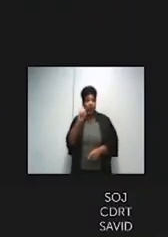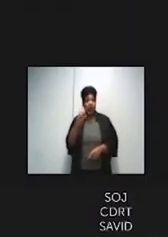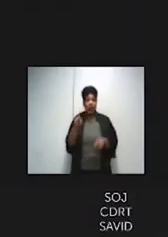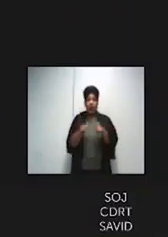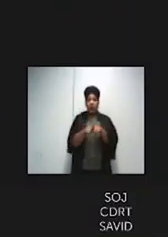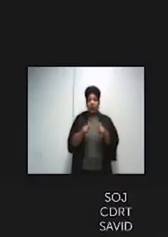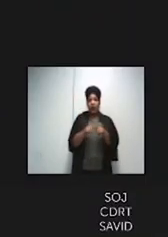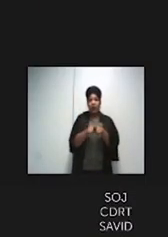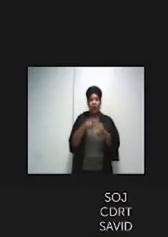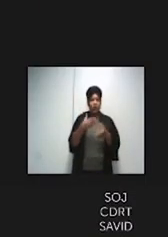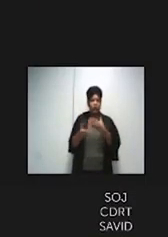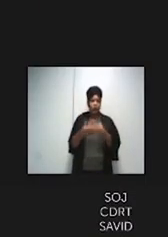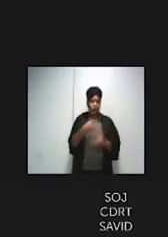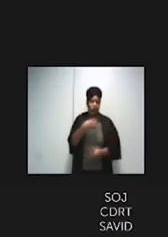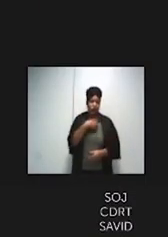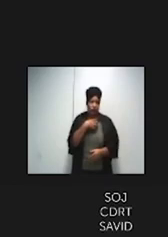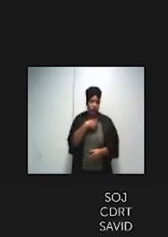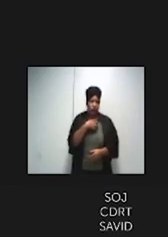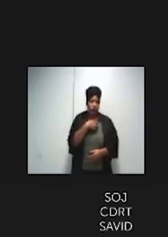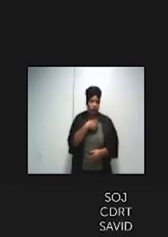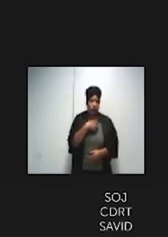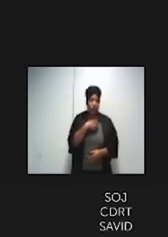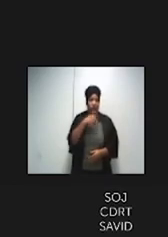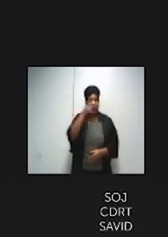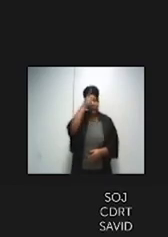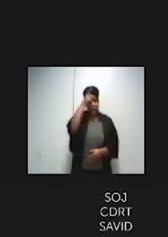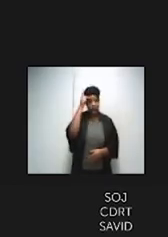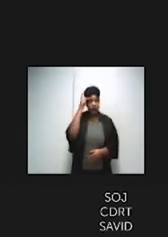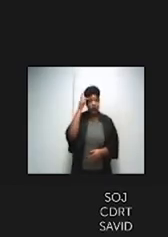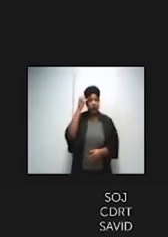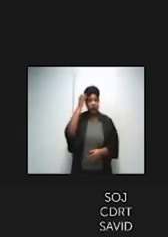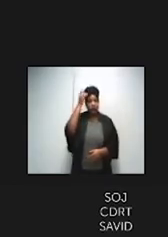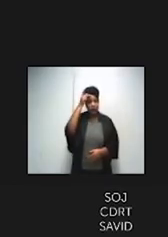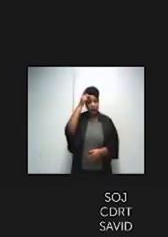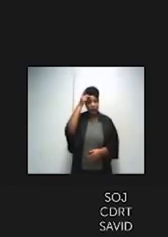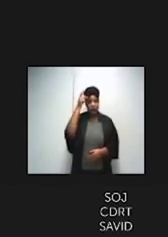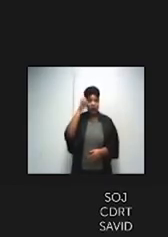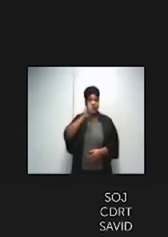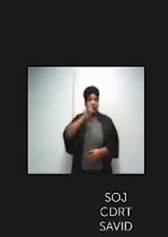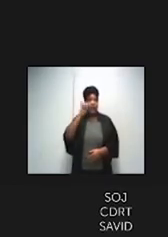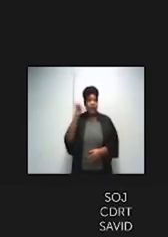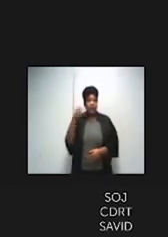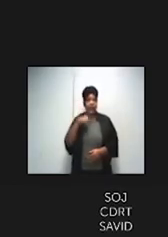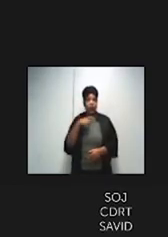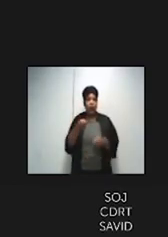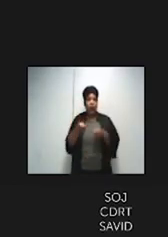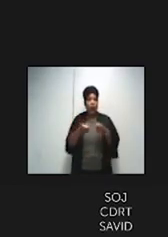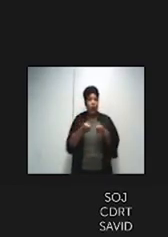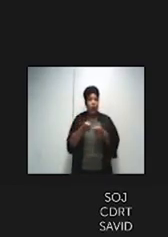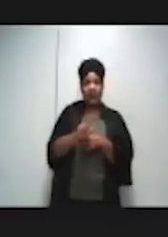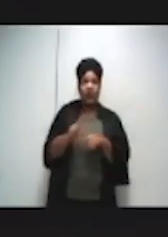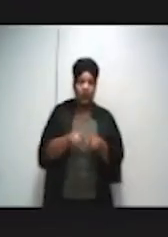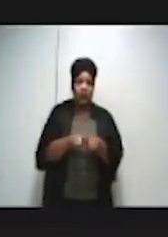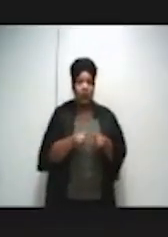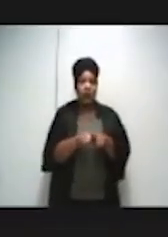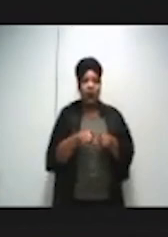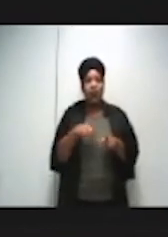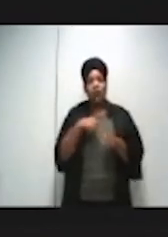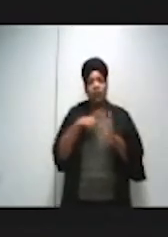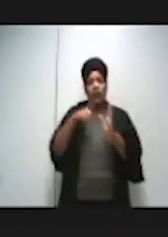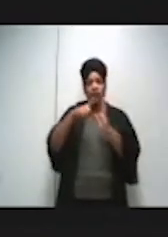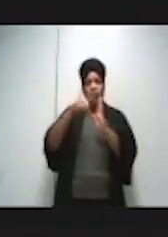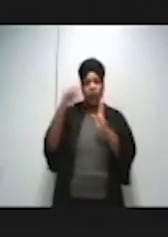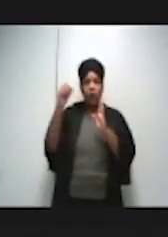Vilas Boas Cueva, que explicou que, embora a legislação preveja a possibilidade da penhora ser substituída por fiança bancária ou